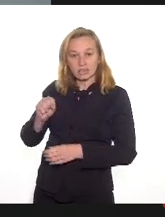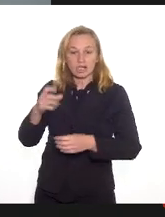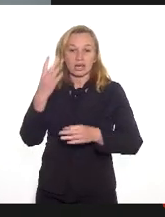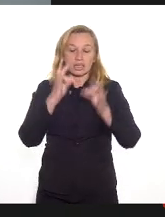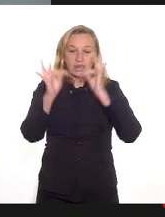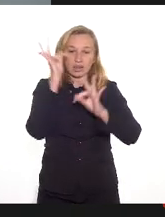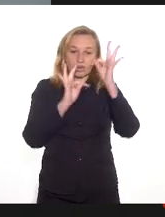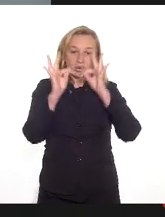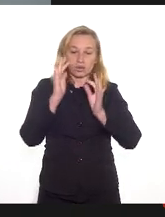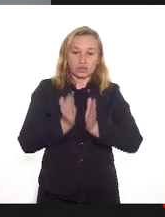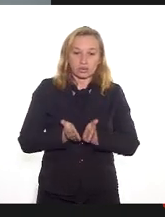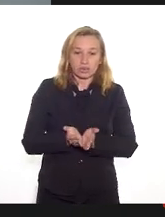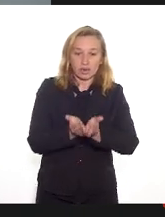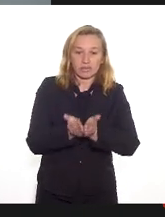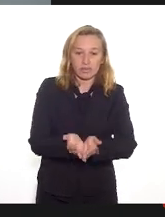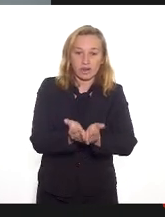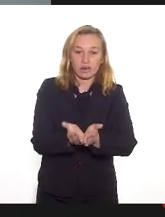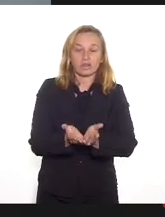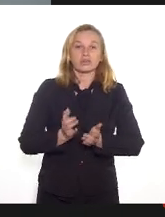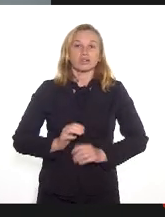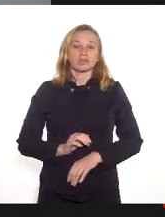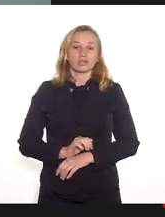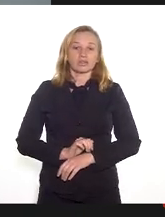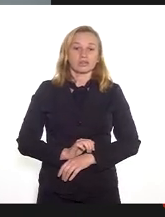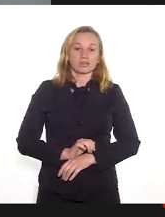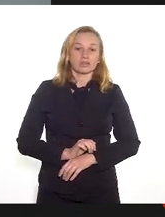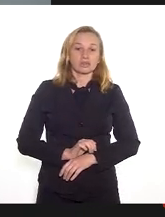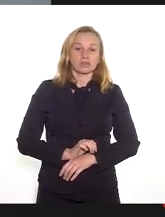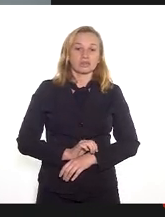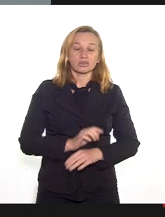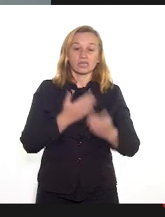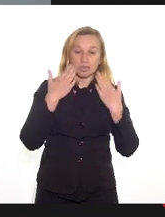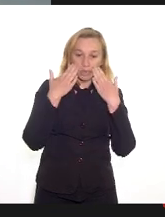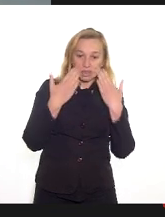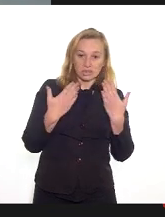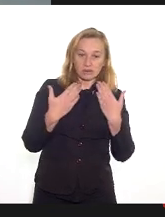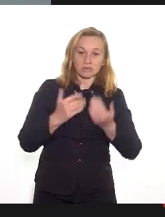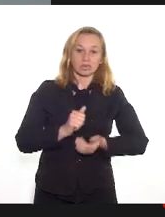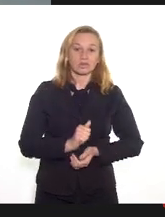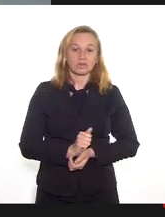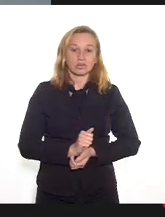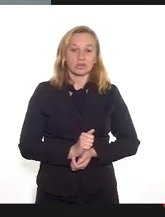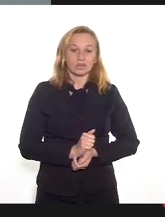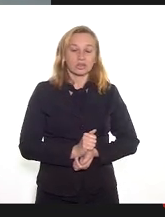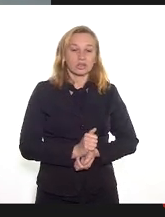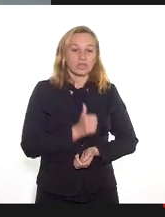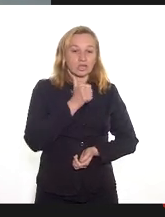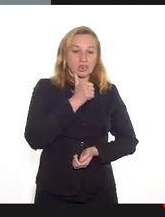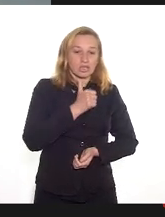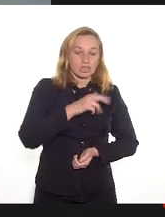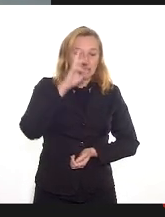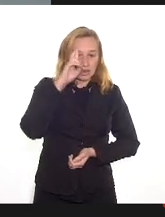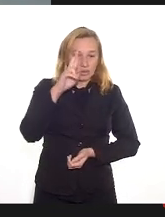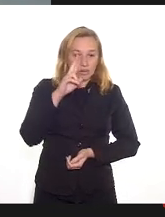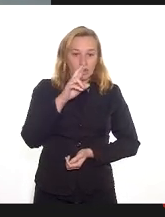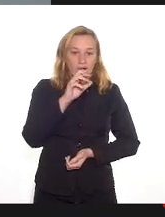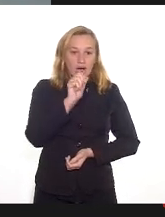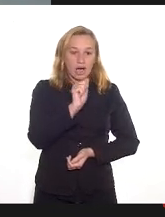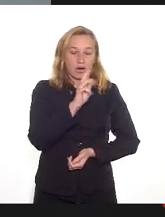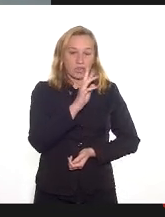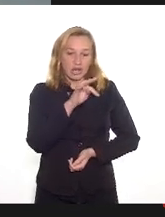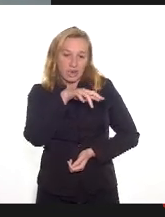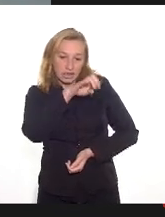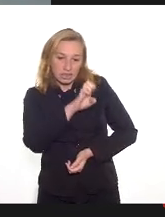Tecnológico Naval, que nos será apresentada pelo excelentíssimo senhor almirante Edésio Teixeira Lima